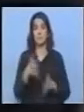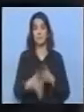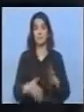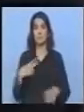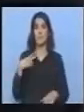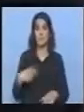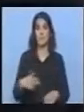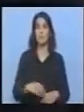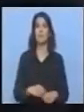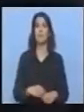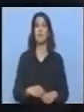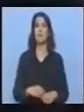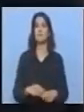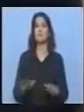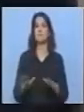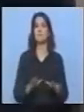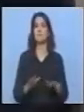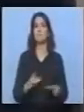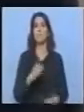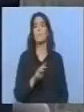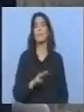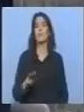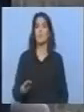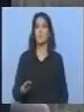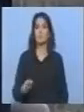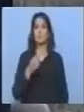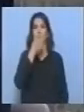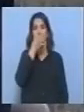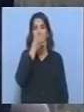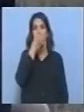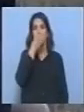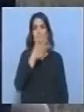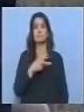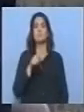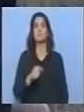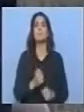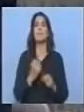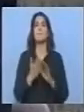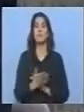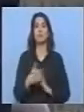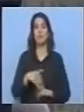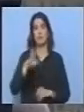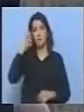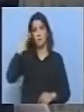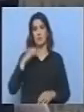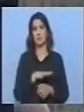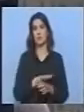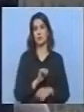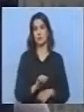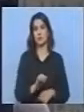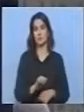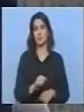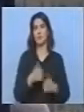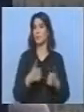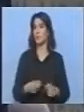Portuguesa, cerca de pelo menos 1.100.000 empregos vão ser afetados por esta realidade. E não é certo